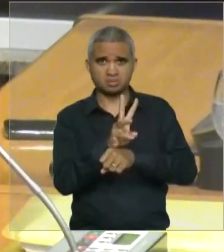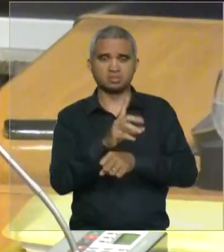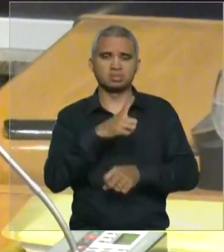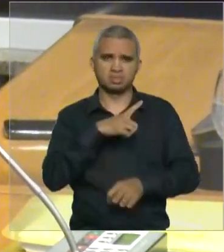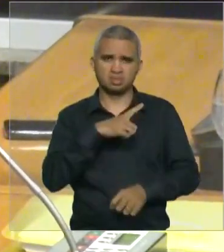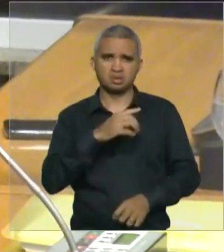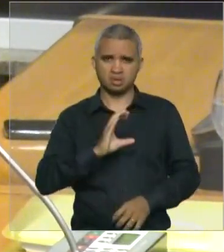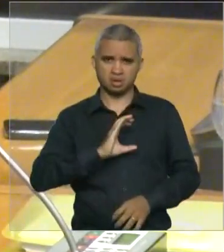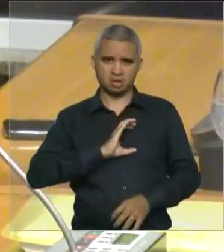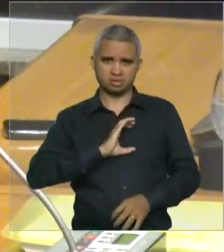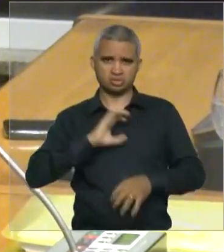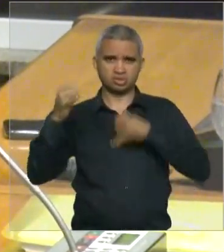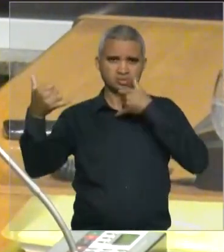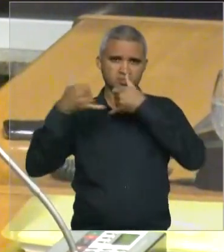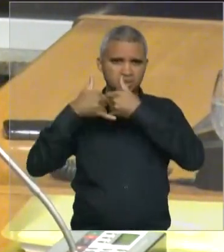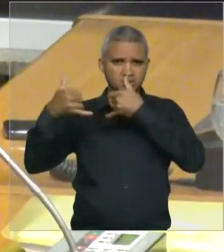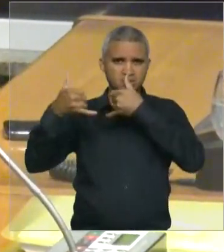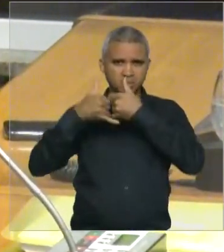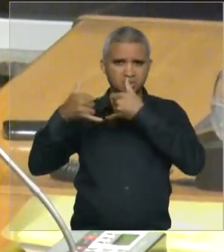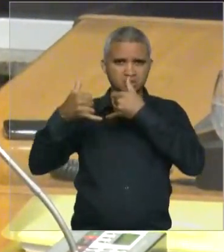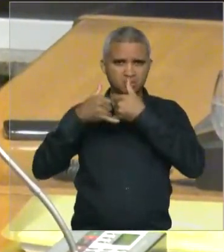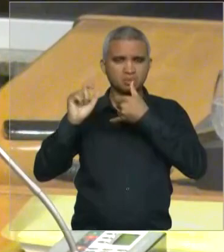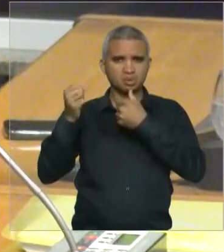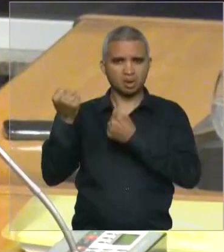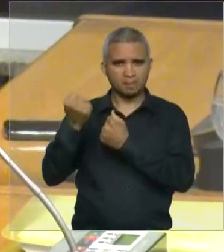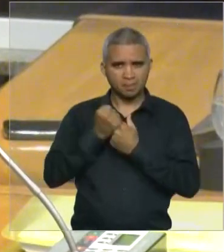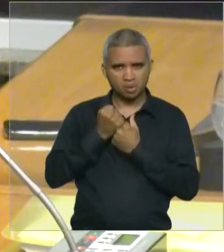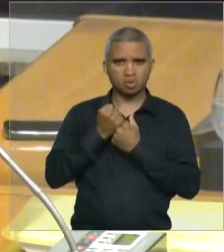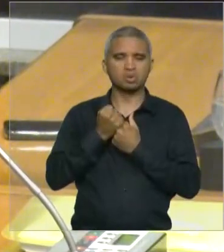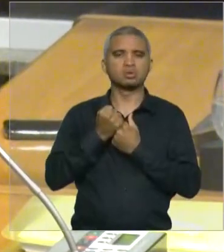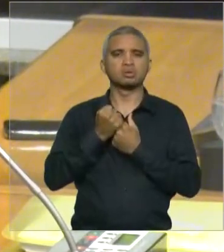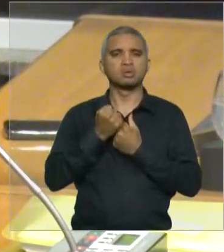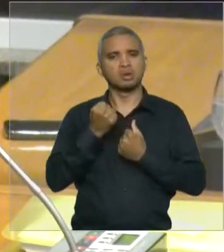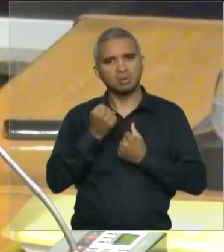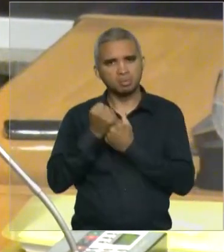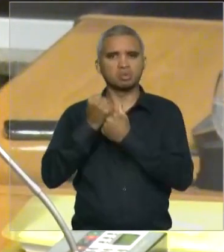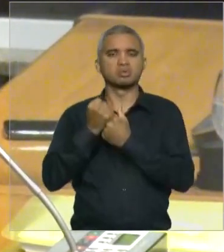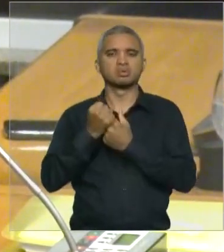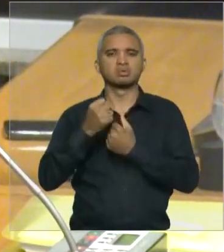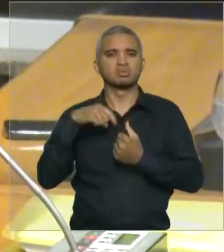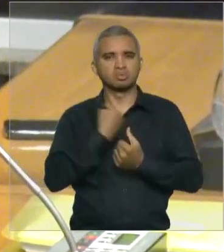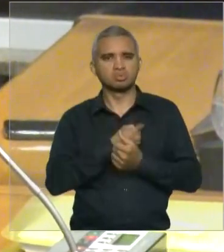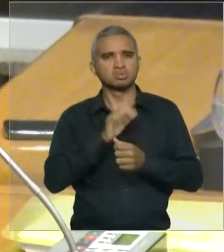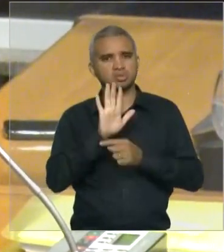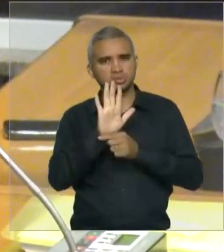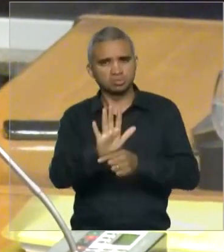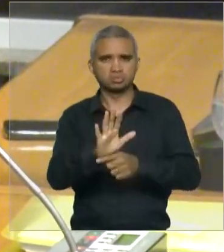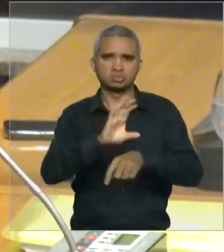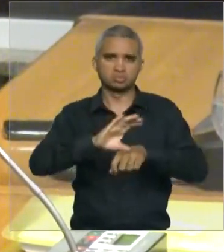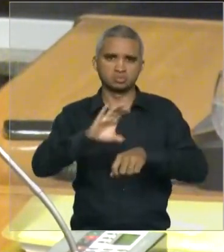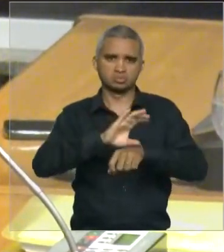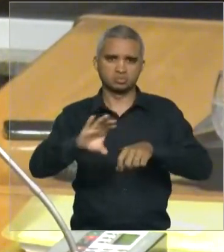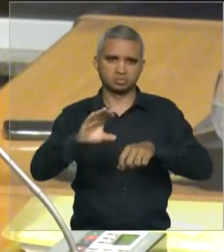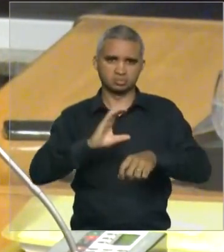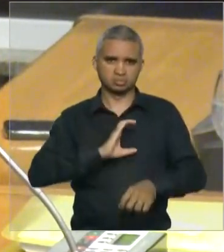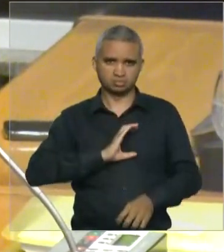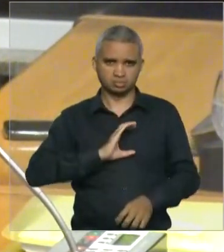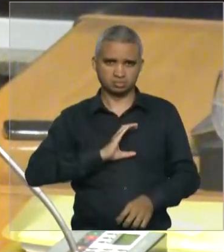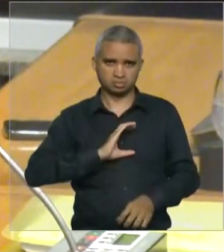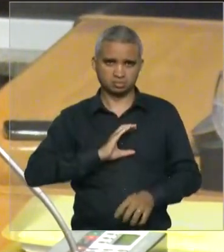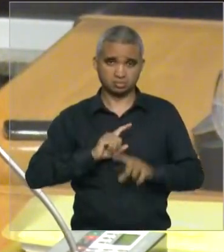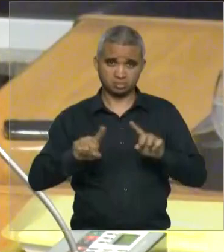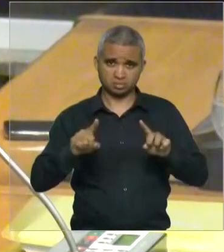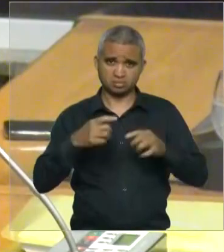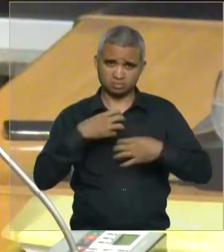apoio a essa causa que nós estamos fazendo em relação ao curso de Caxias. O certo é que eu tenho